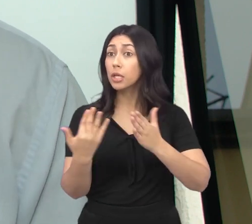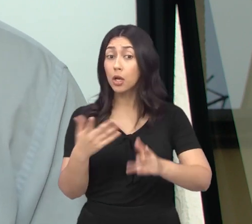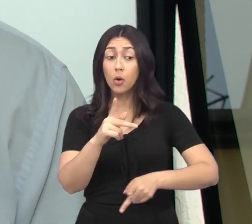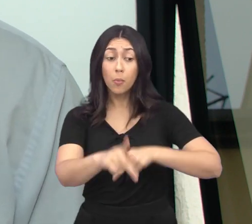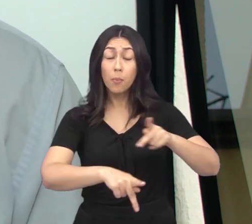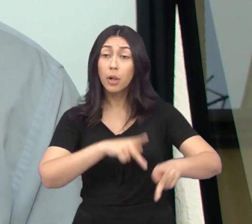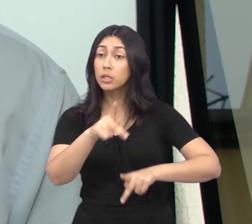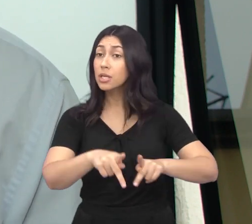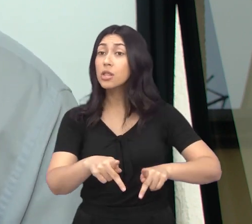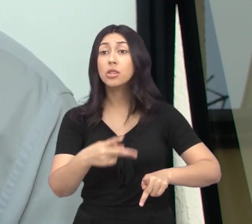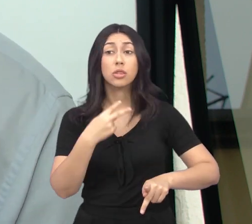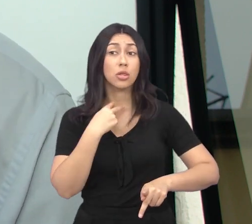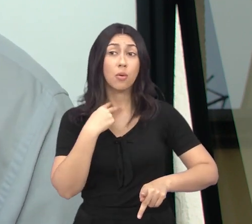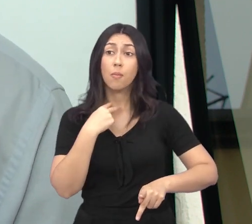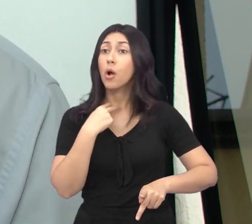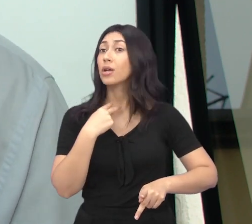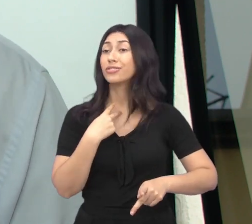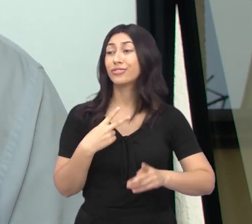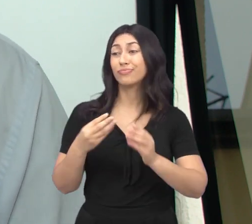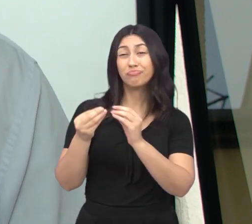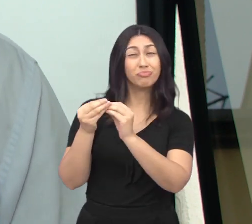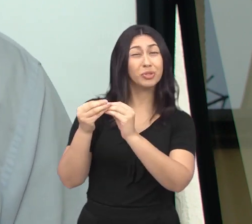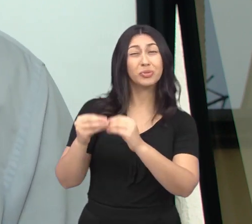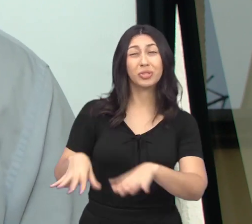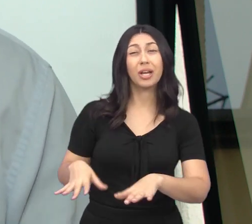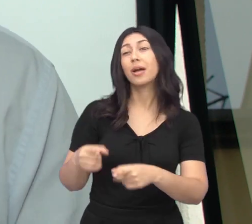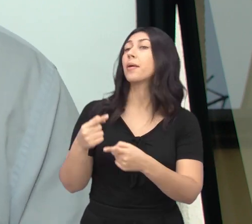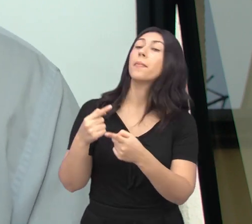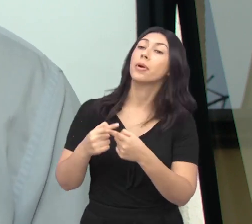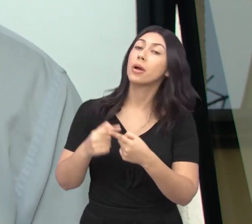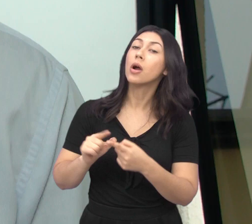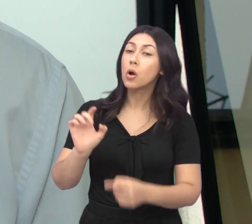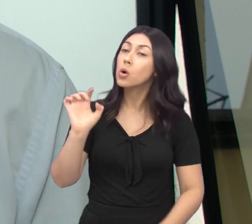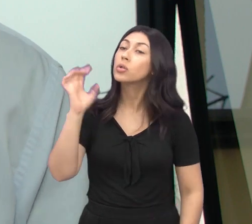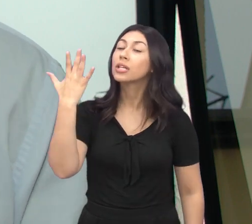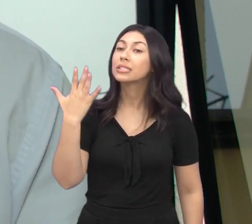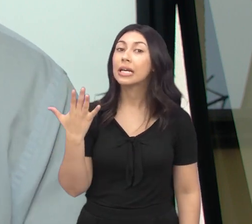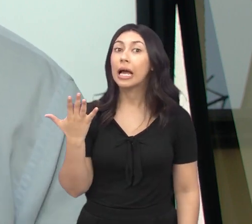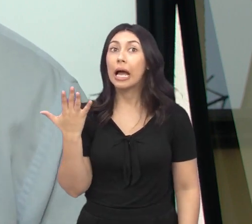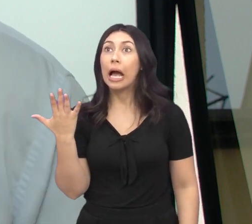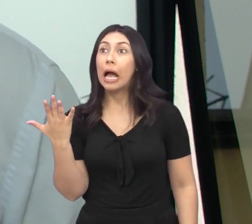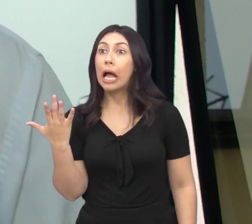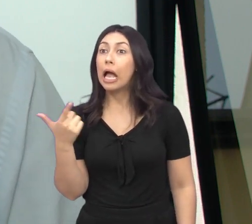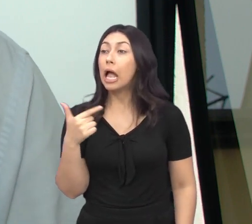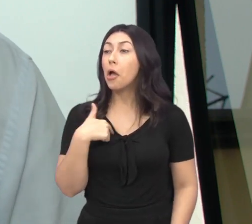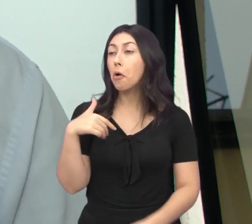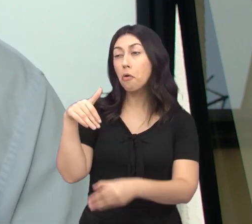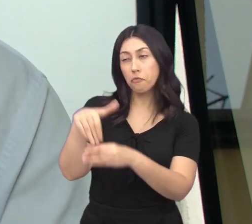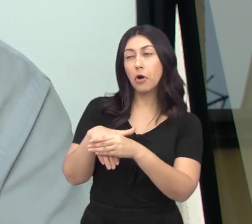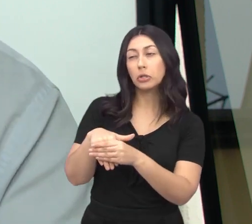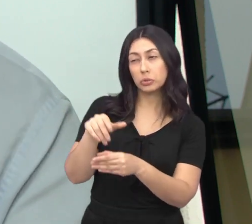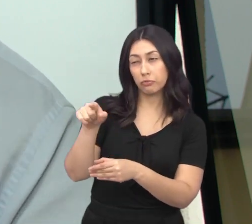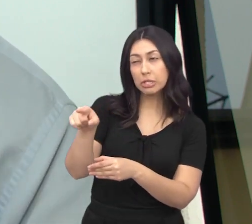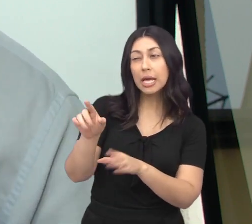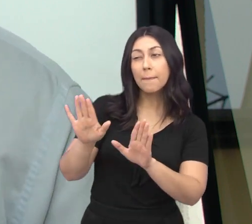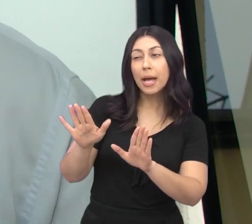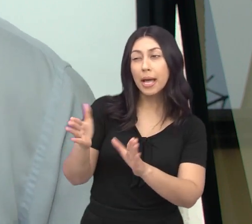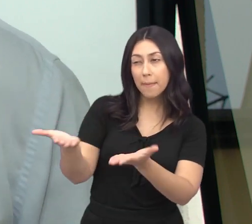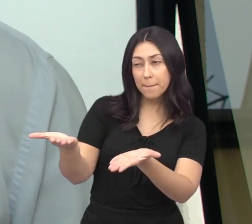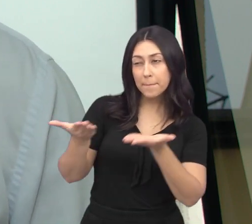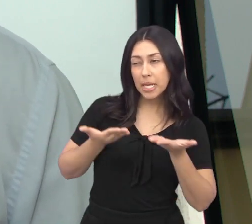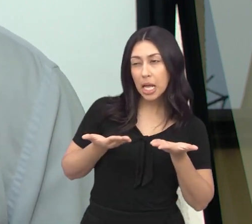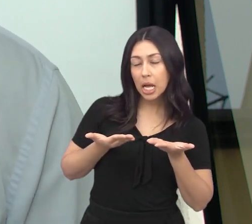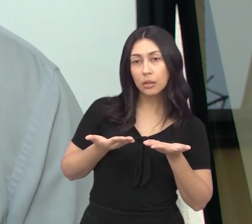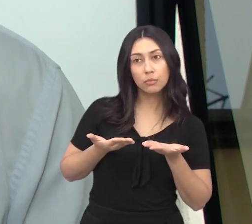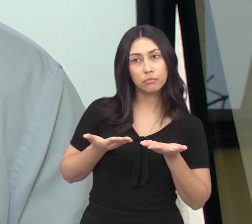população também não querer corromper, né? Porque isso acontece muito. Aquelas pessoas, olha, eu voto, mas me dá isso, me